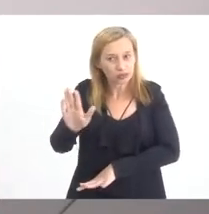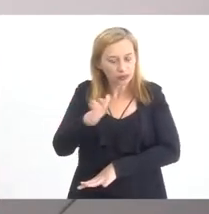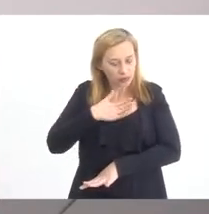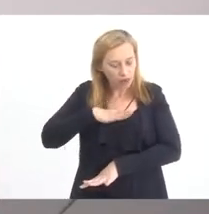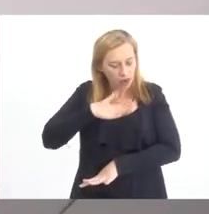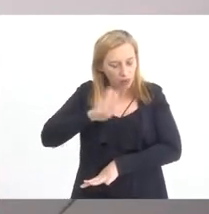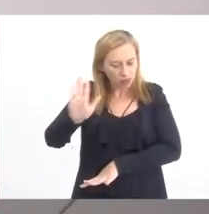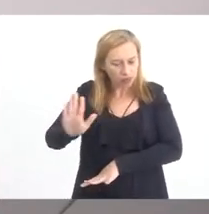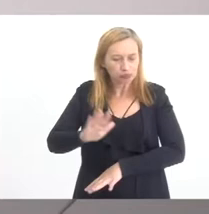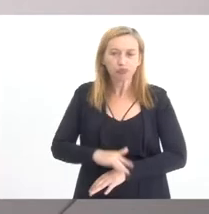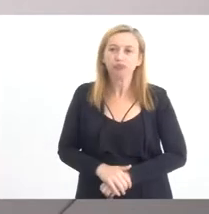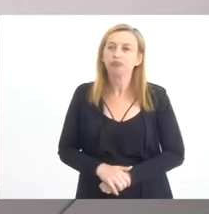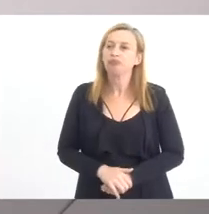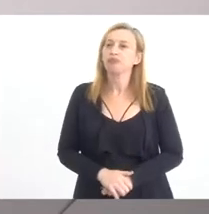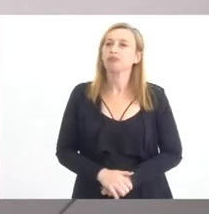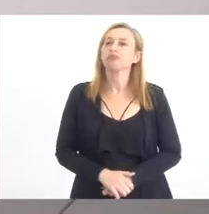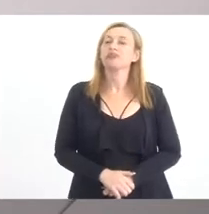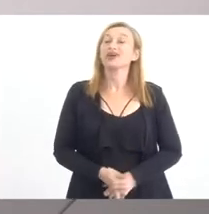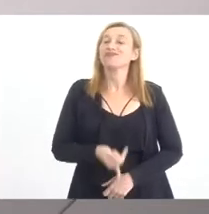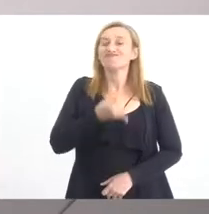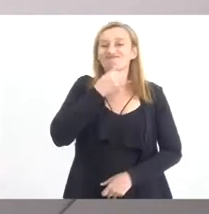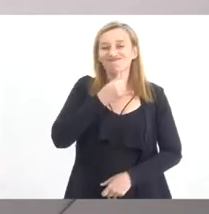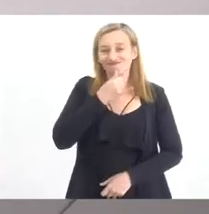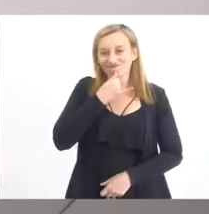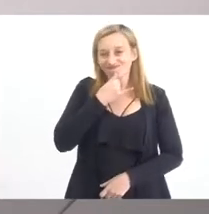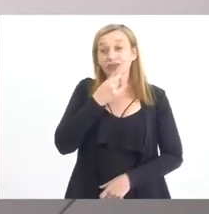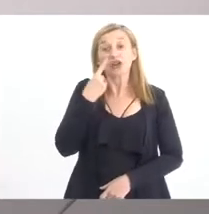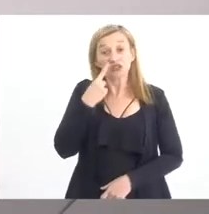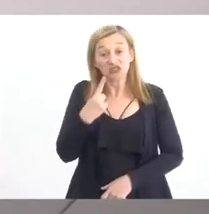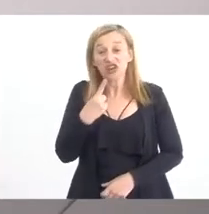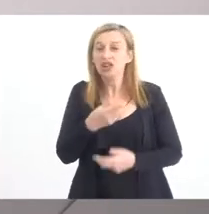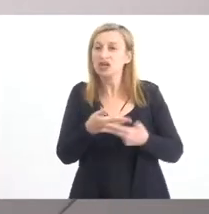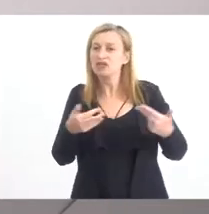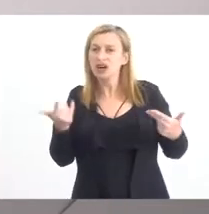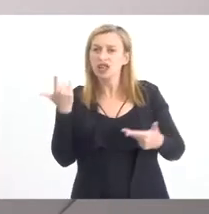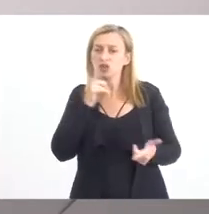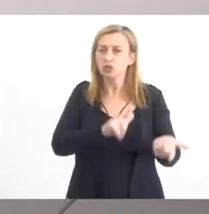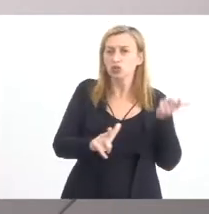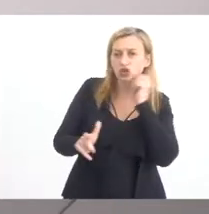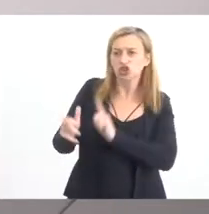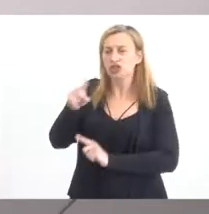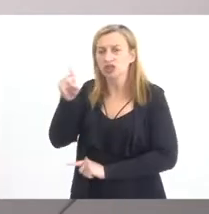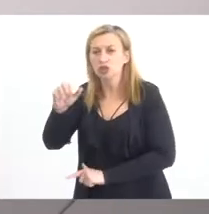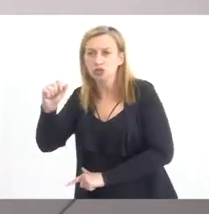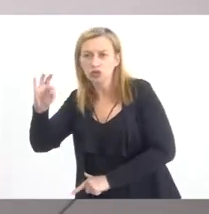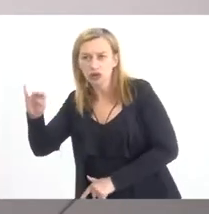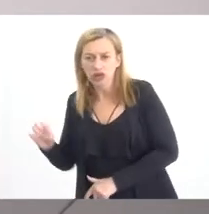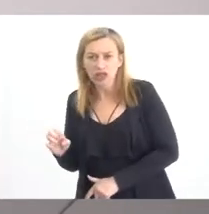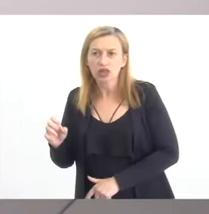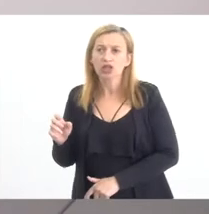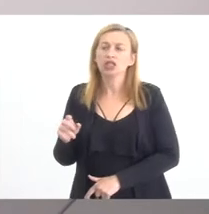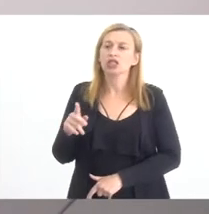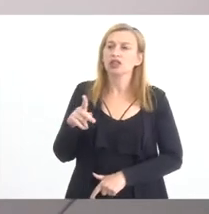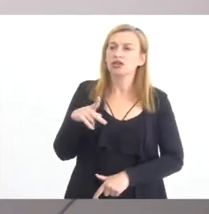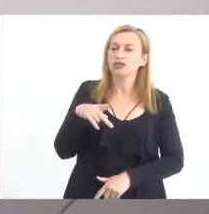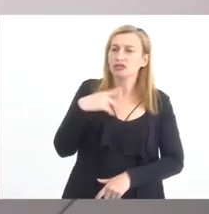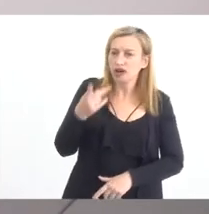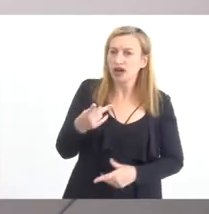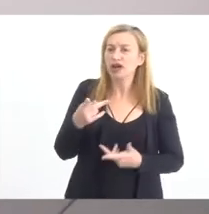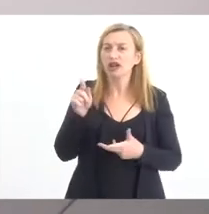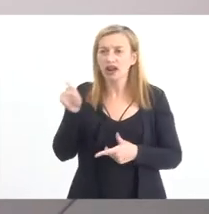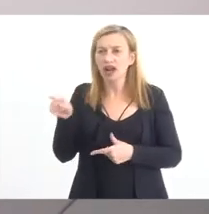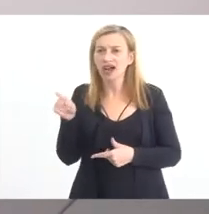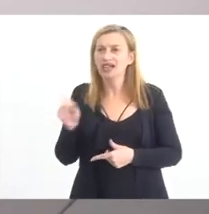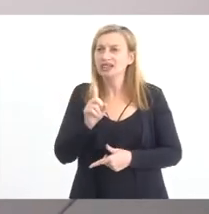gente. Me entristece muito ver que muitas das conquistas da Zona Oeste e muito do que se fomenta na Zona Oeste